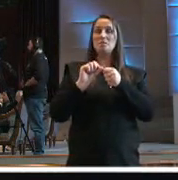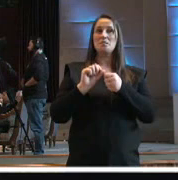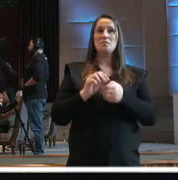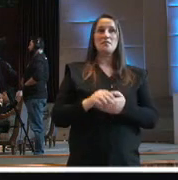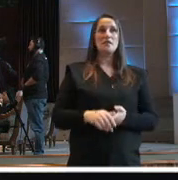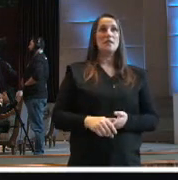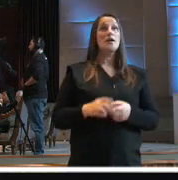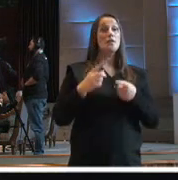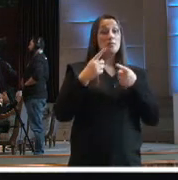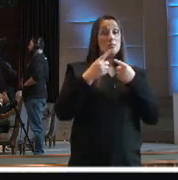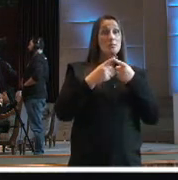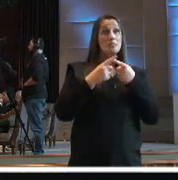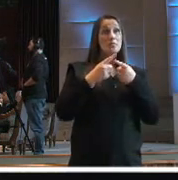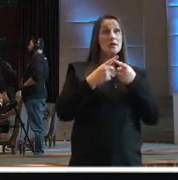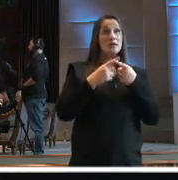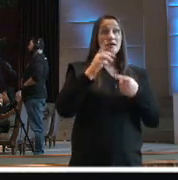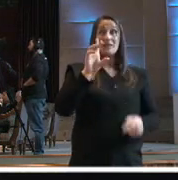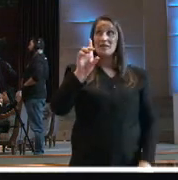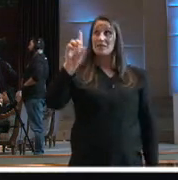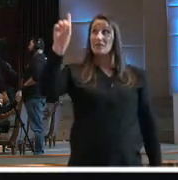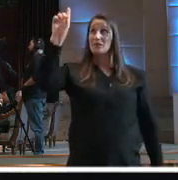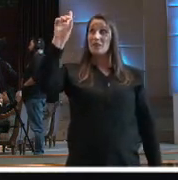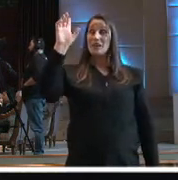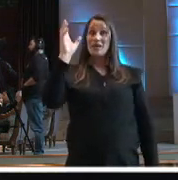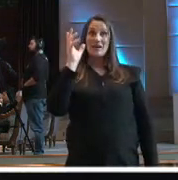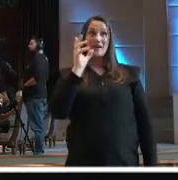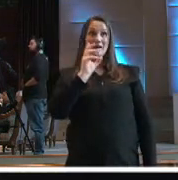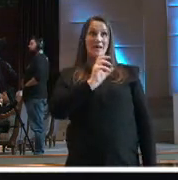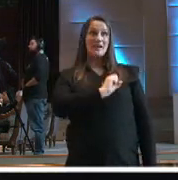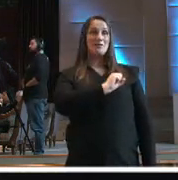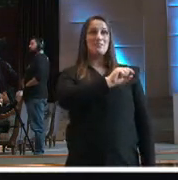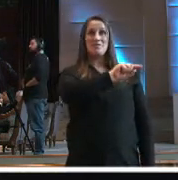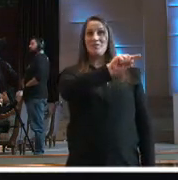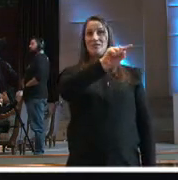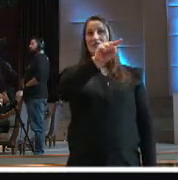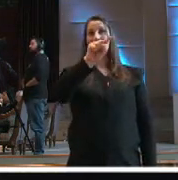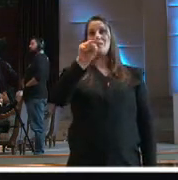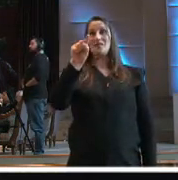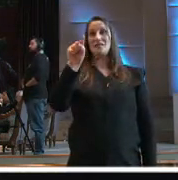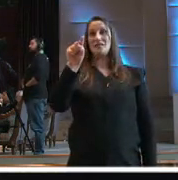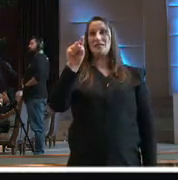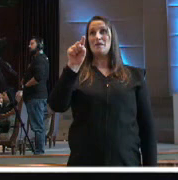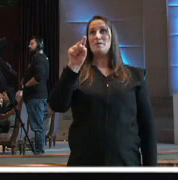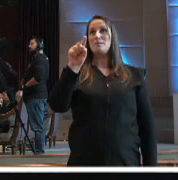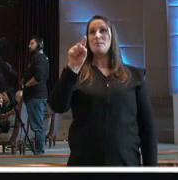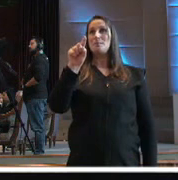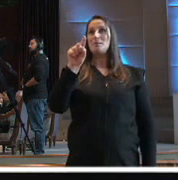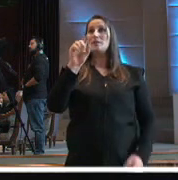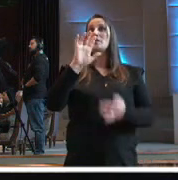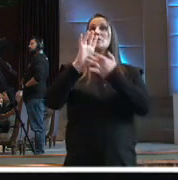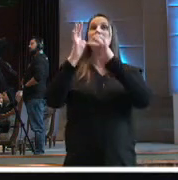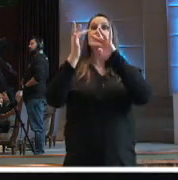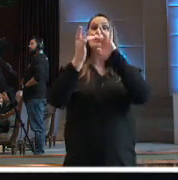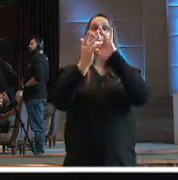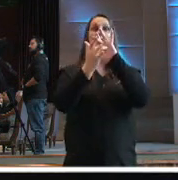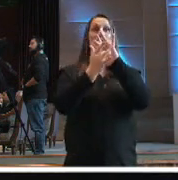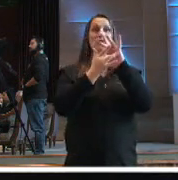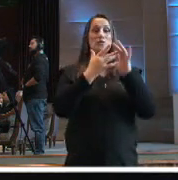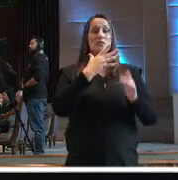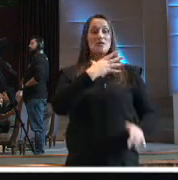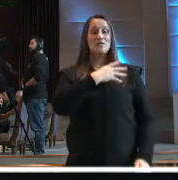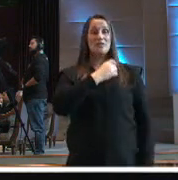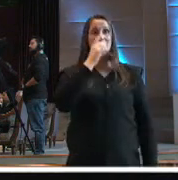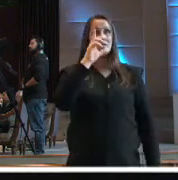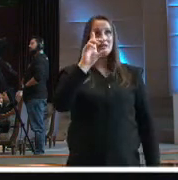e o porquê é que Ele ama você de tal maneira que deu o seu Filho unigênito, para